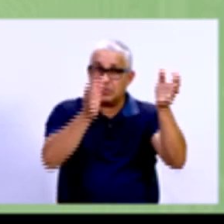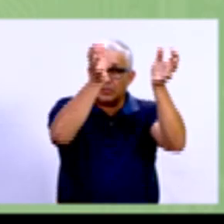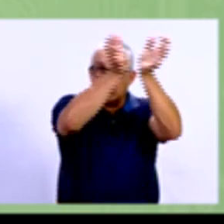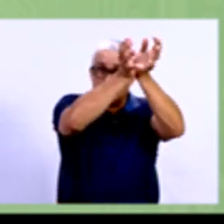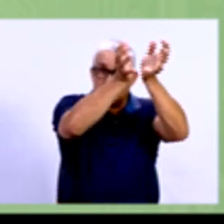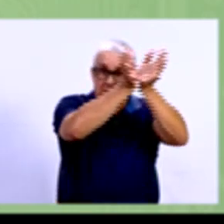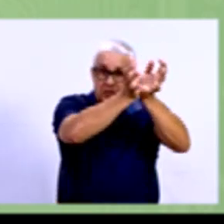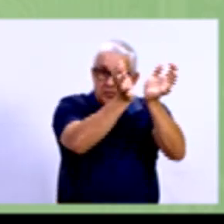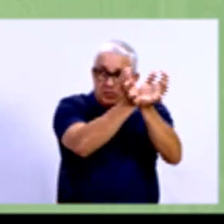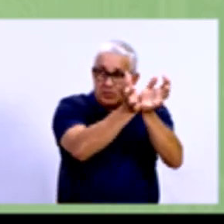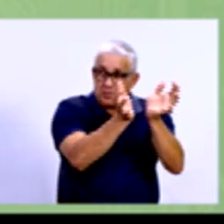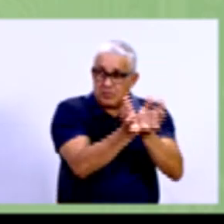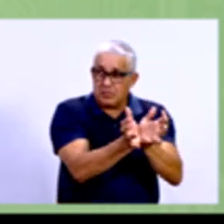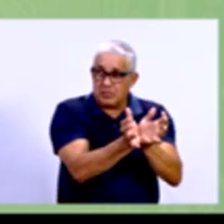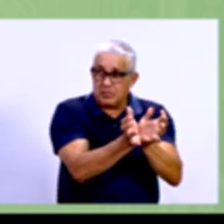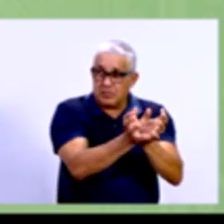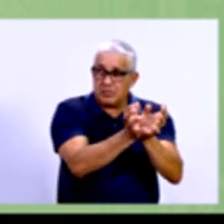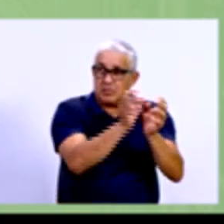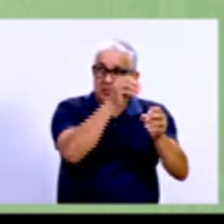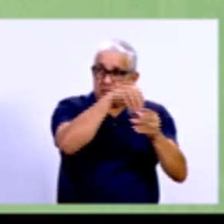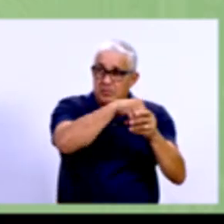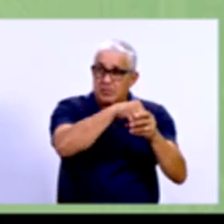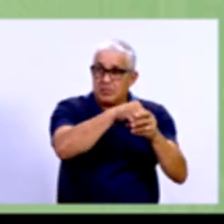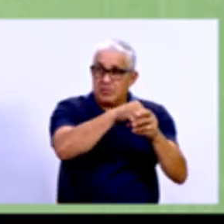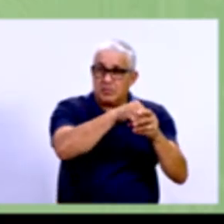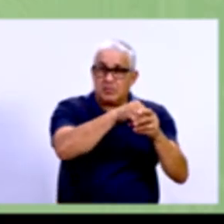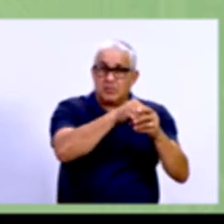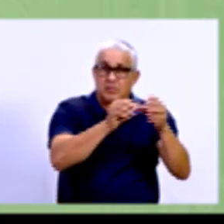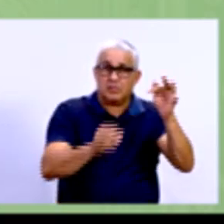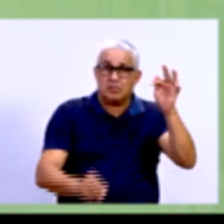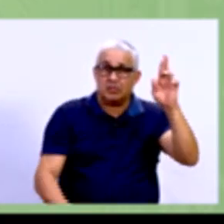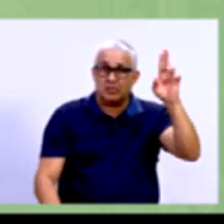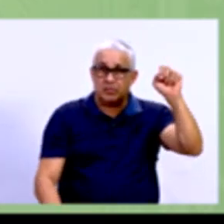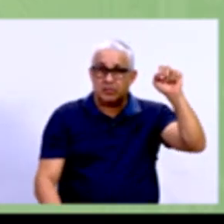dessa frequência. Aí, a gente tem aqui,